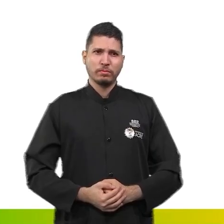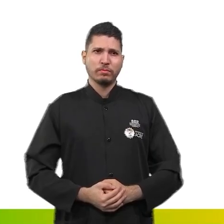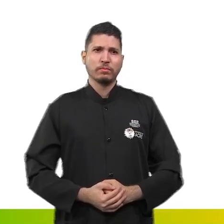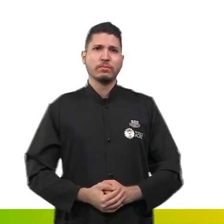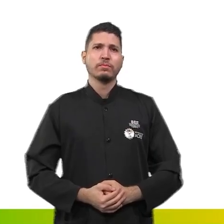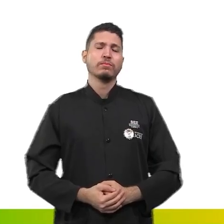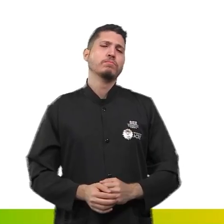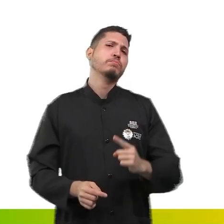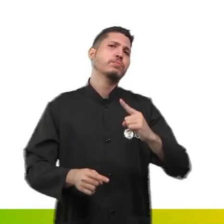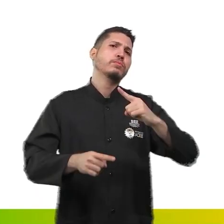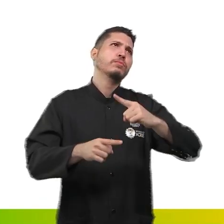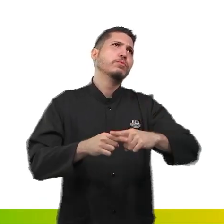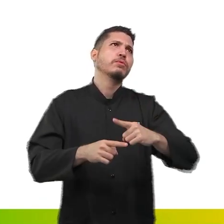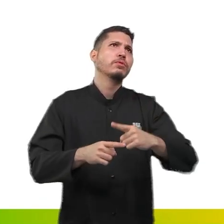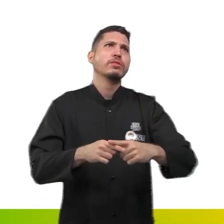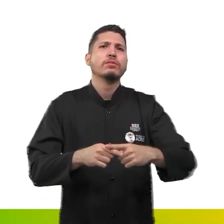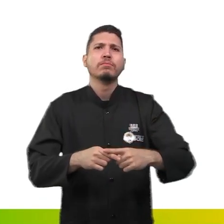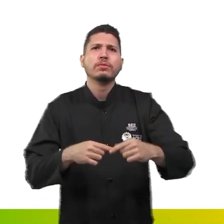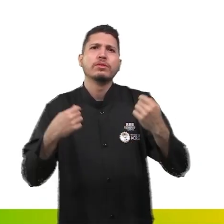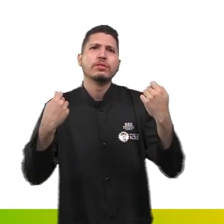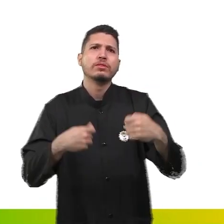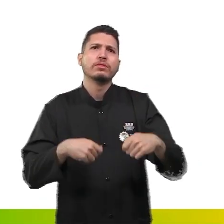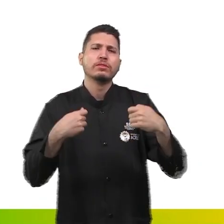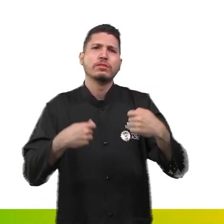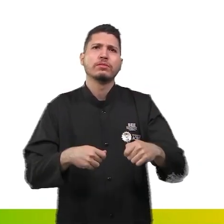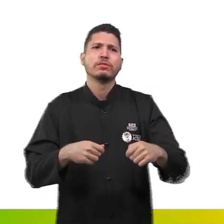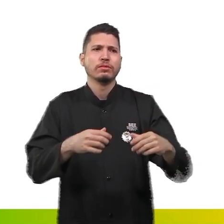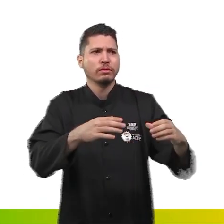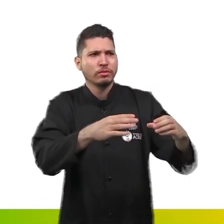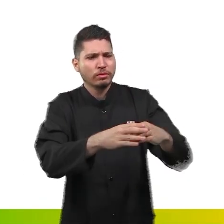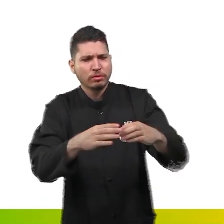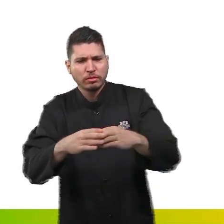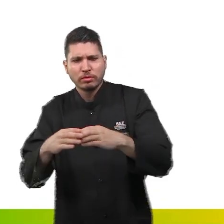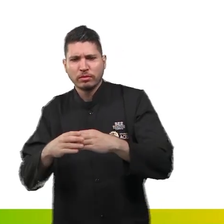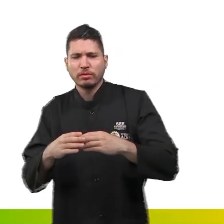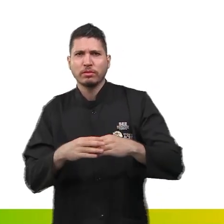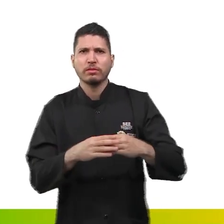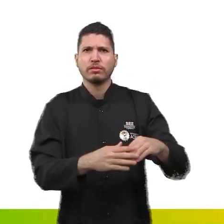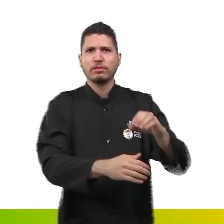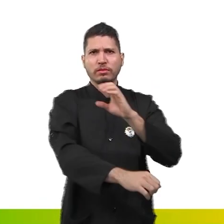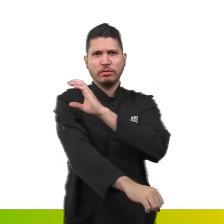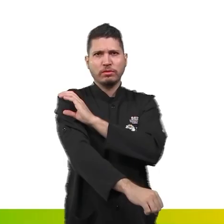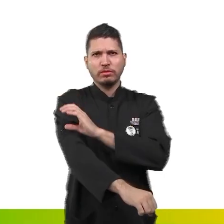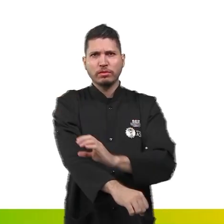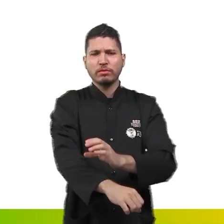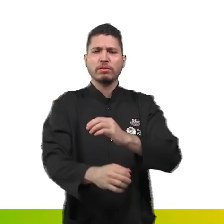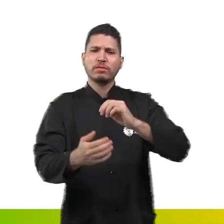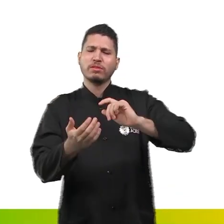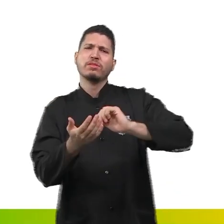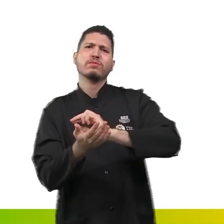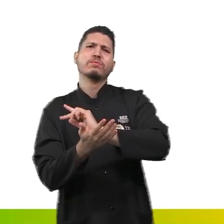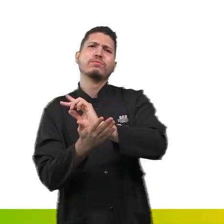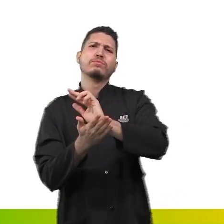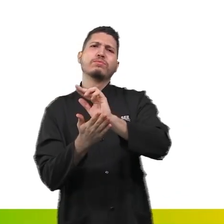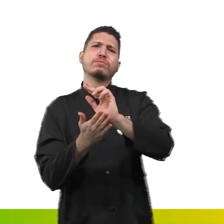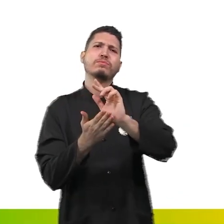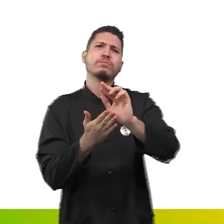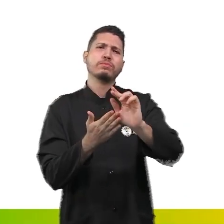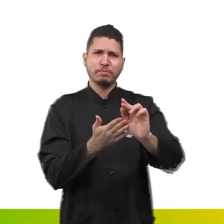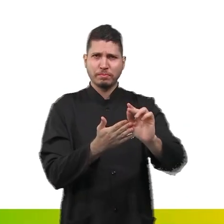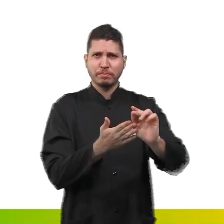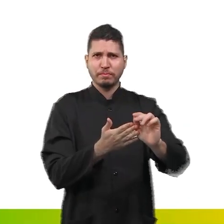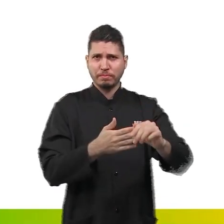precisa estudar as manifestações culturais. Elas são diversas e a gente